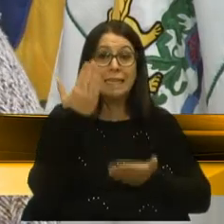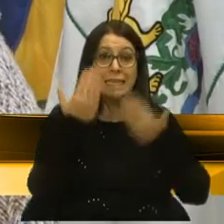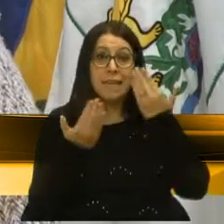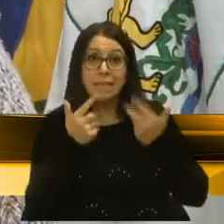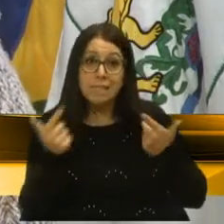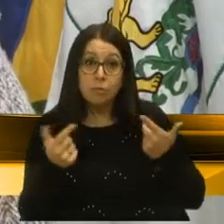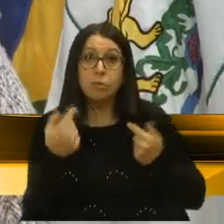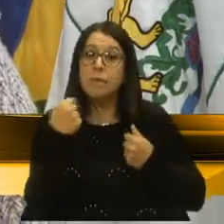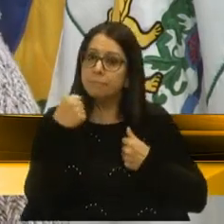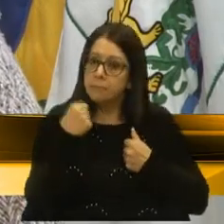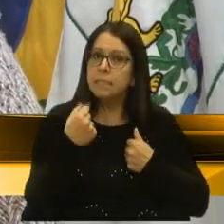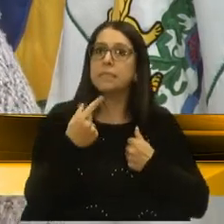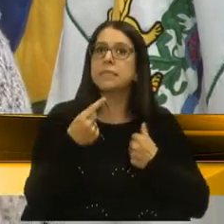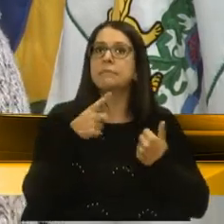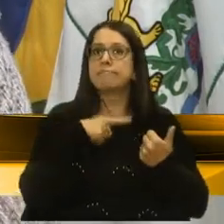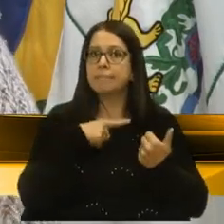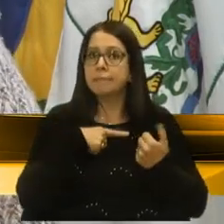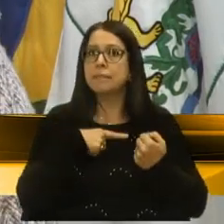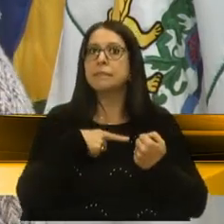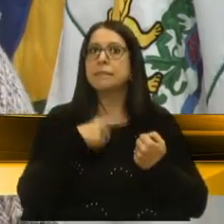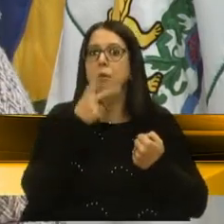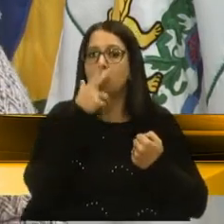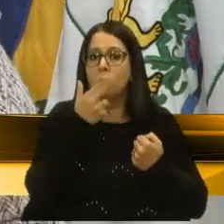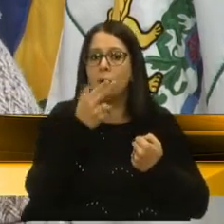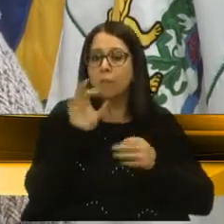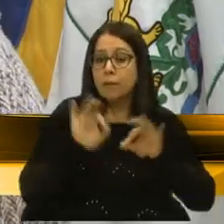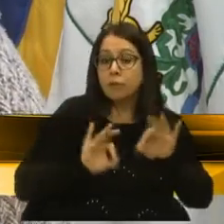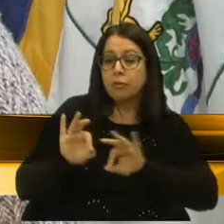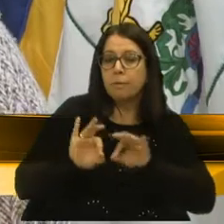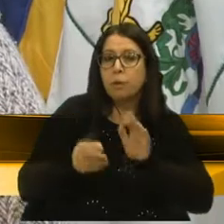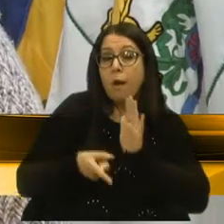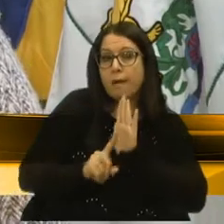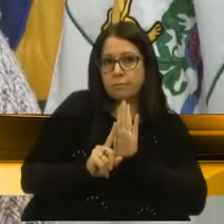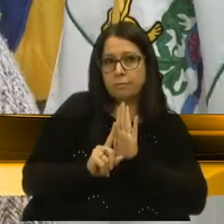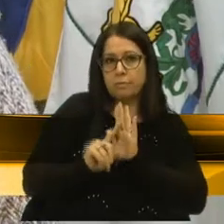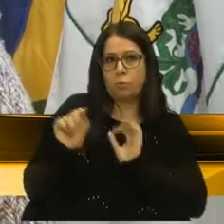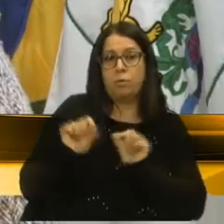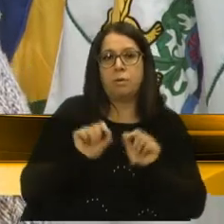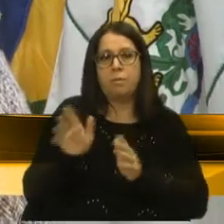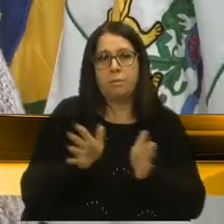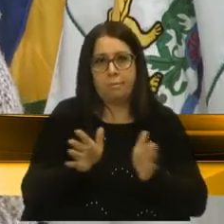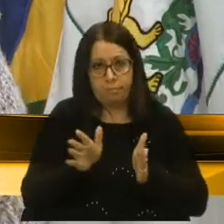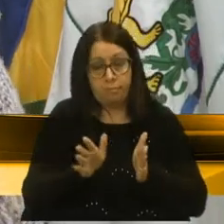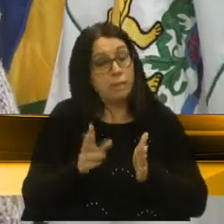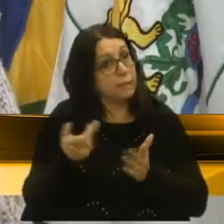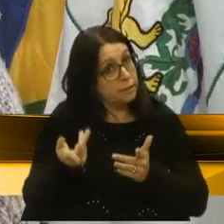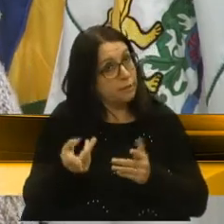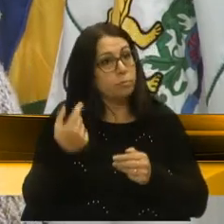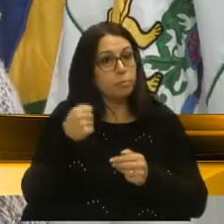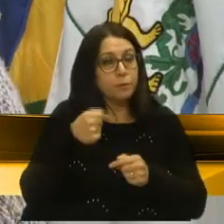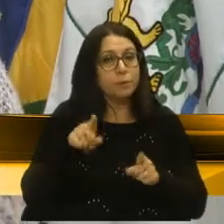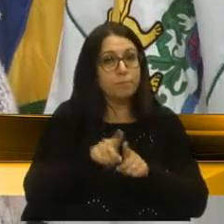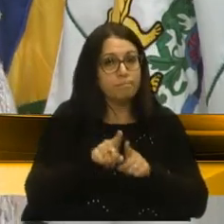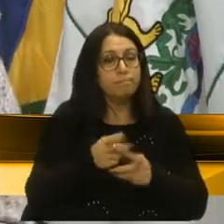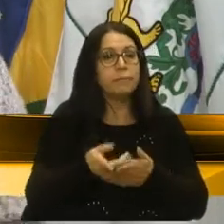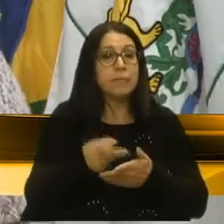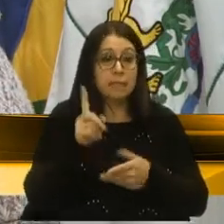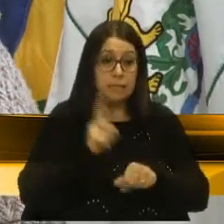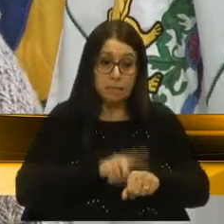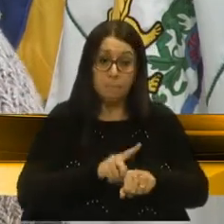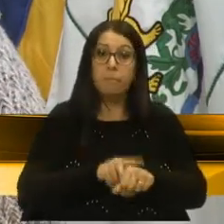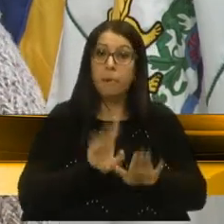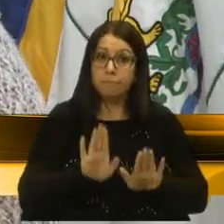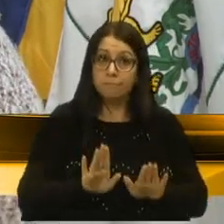licitação ela precisa ter como pano de fundo um planejamento de mobilidade. Então, a gente também precisa que, nesse